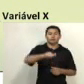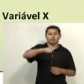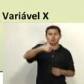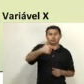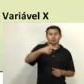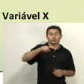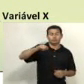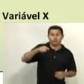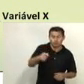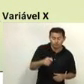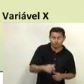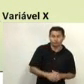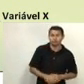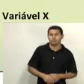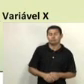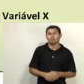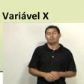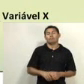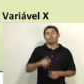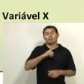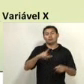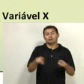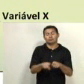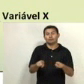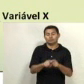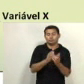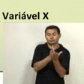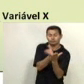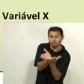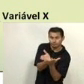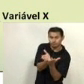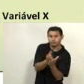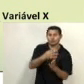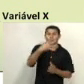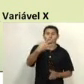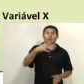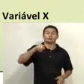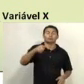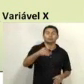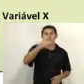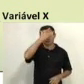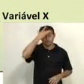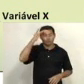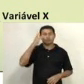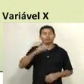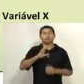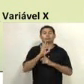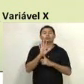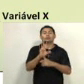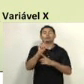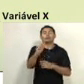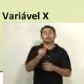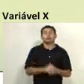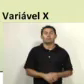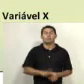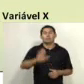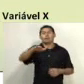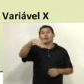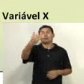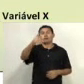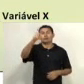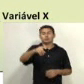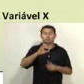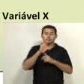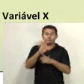12.000 e eu tenho aqui um desvio padrão de 4.000, pessoal. Isso indica o quê? Quais que são